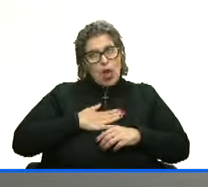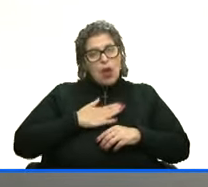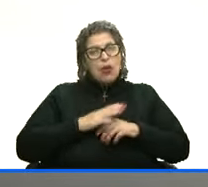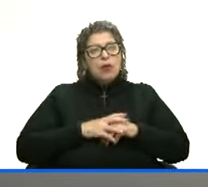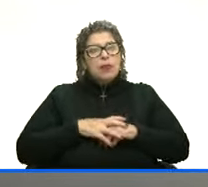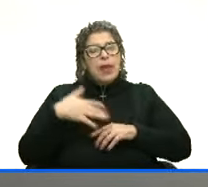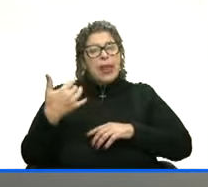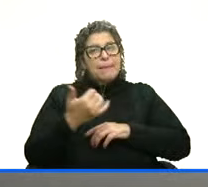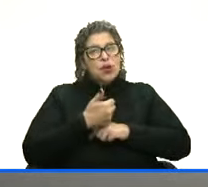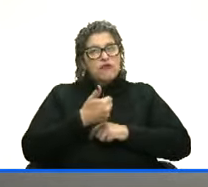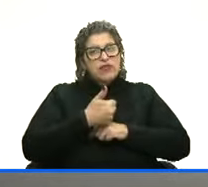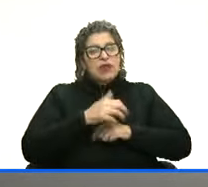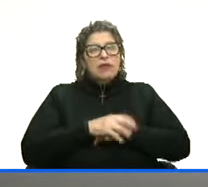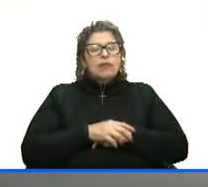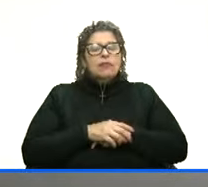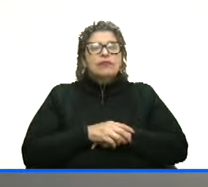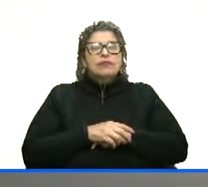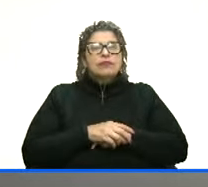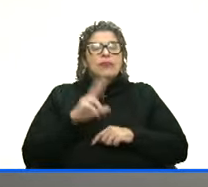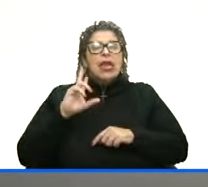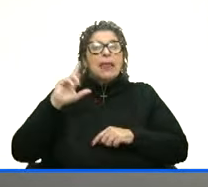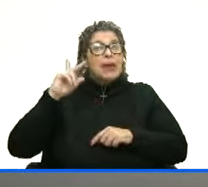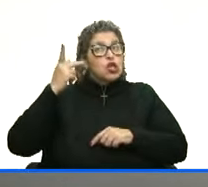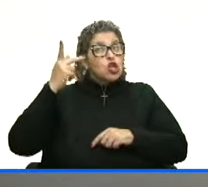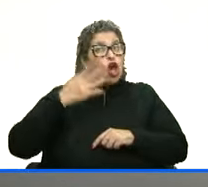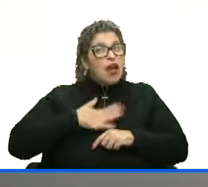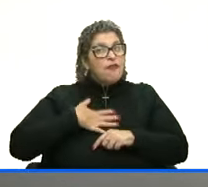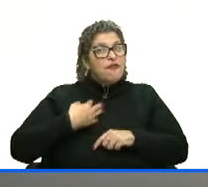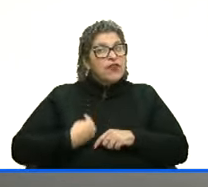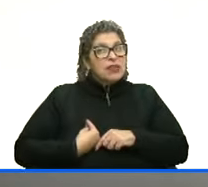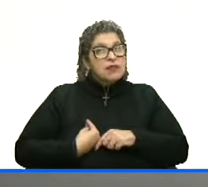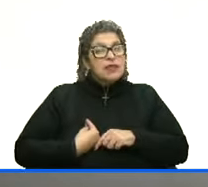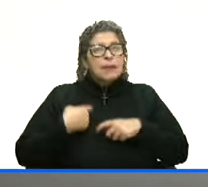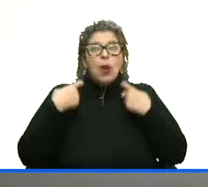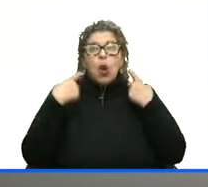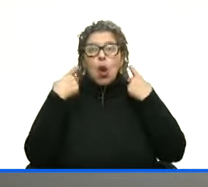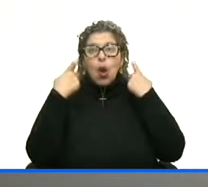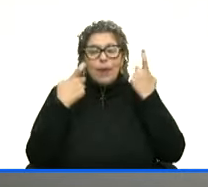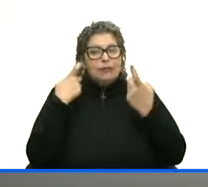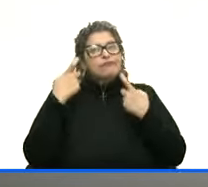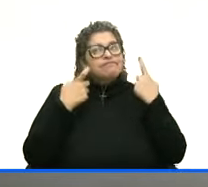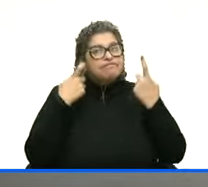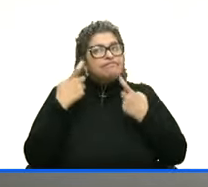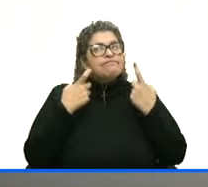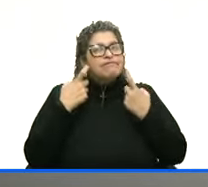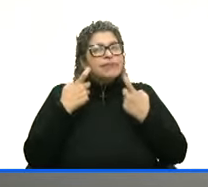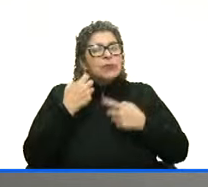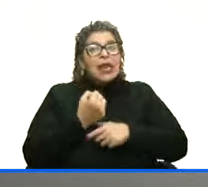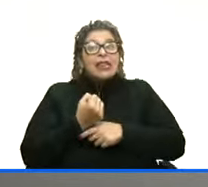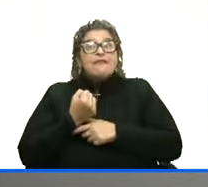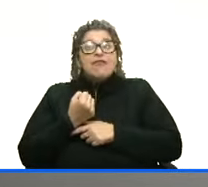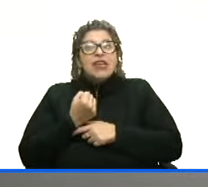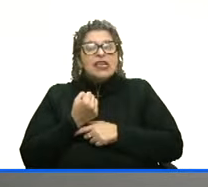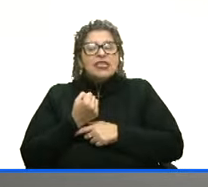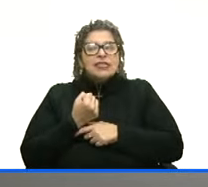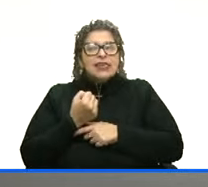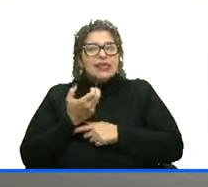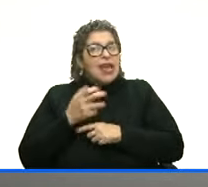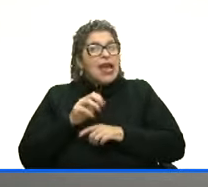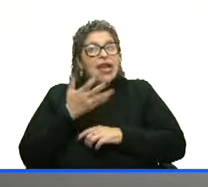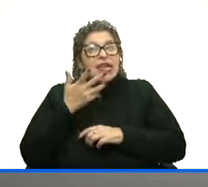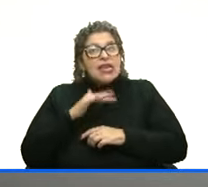pela profissão e pela história de vida, a preocupação da defesa da criança e do